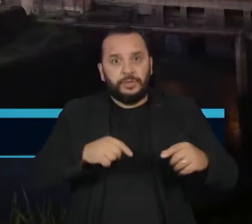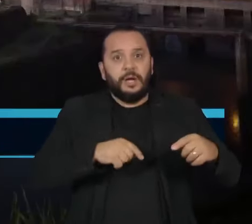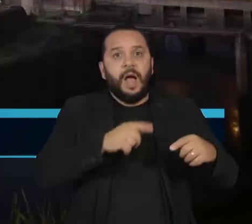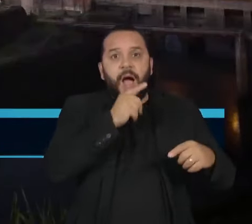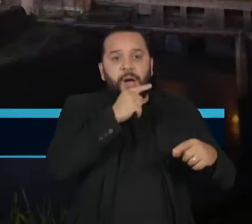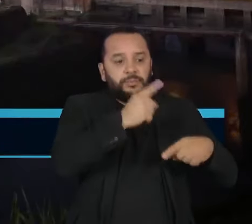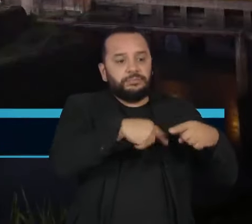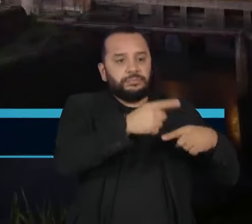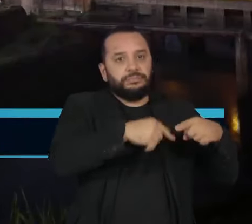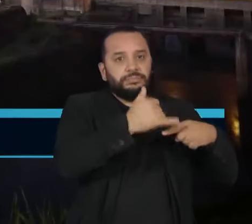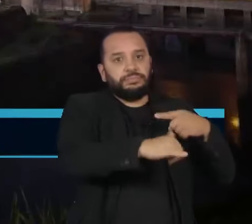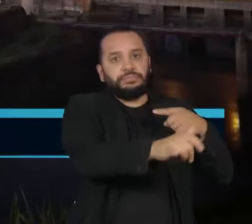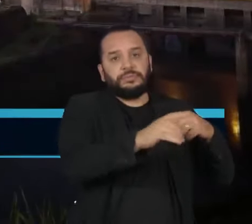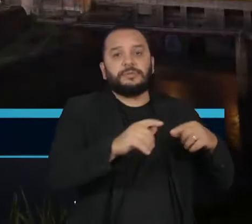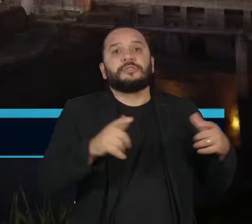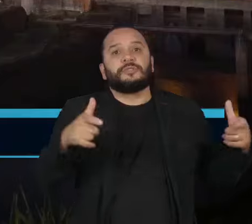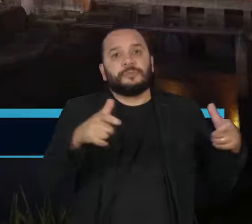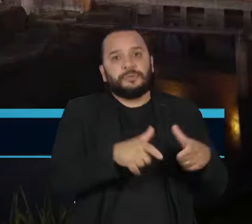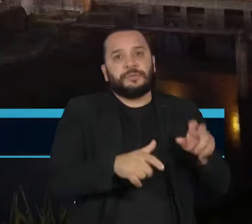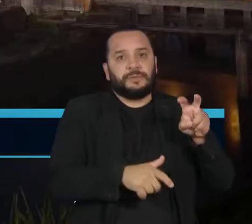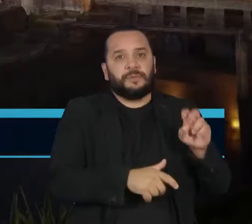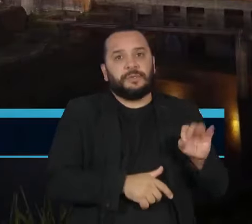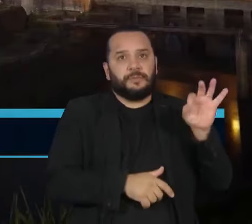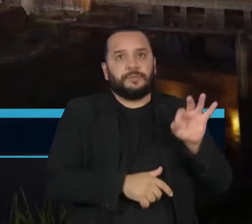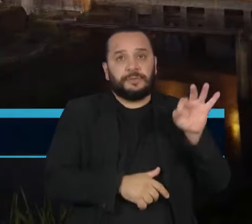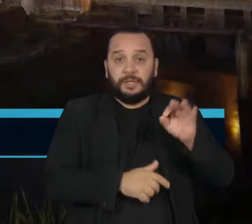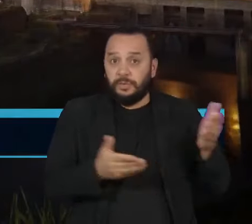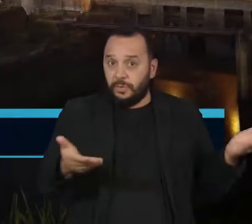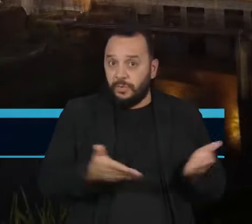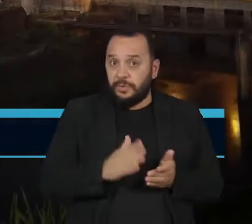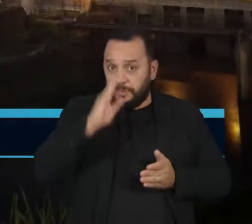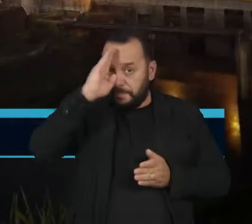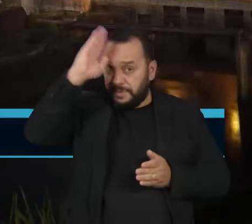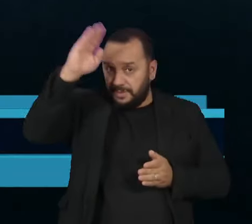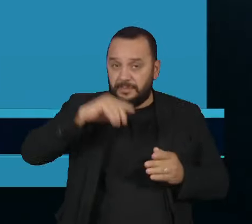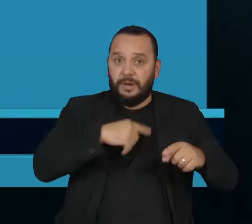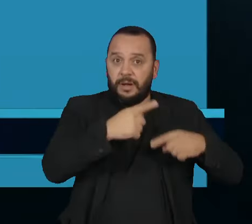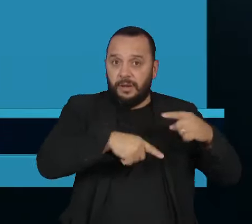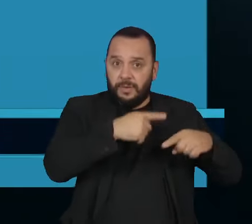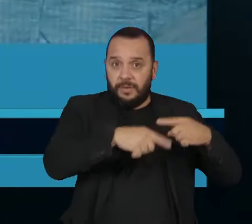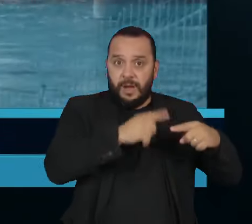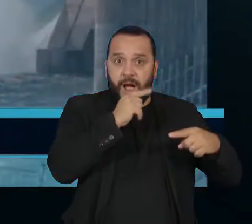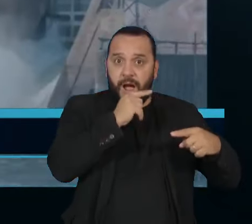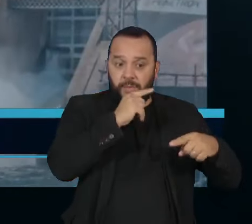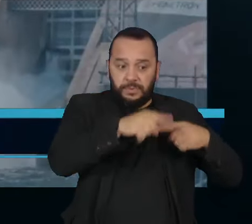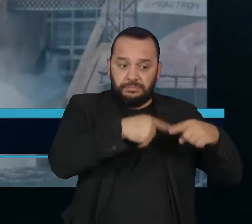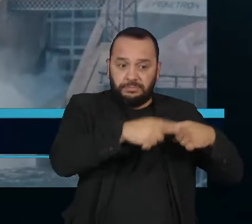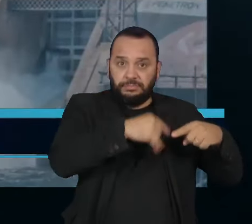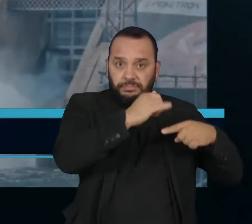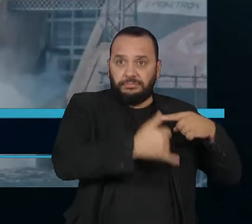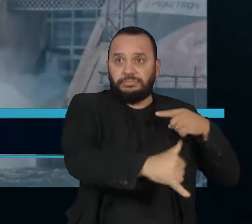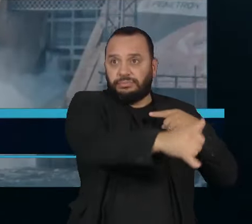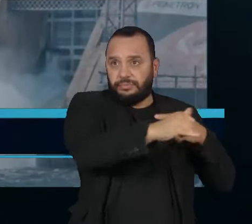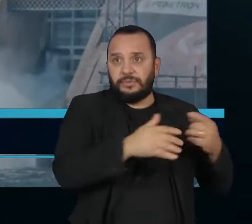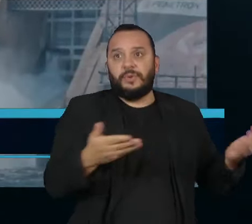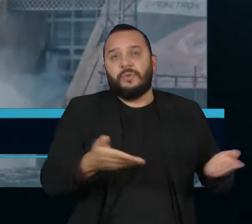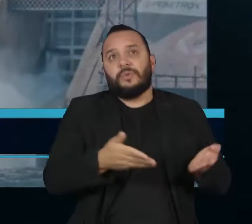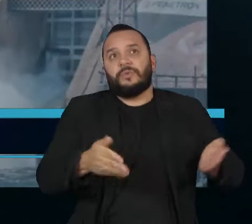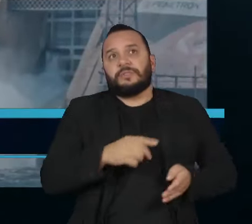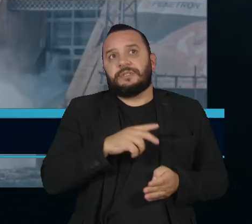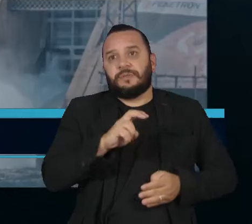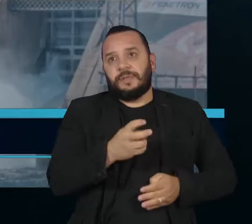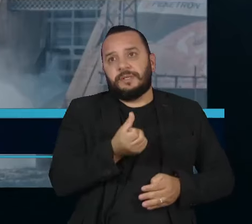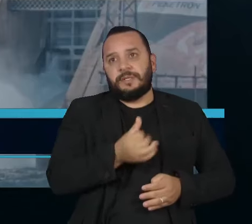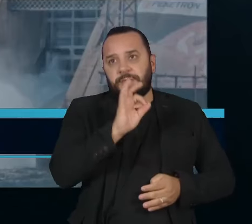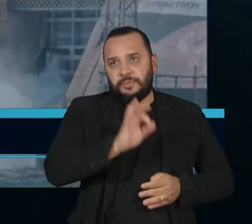metade a energia hidroelétrica é a principal fonte da Matriz Brasileira hoje é responsável por quase 56%